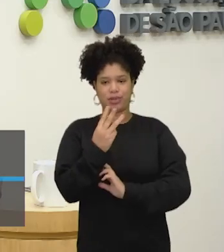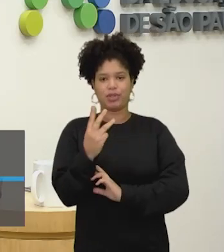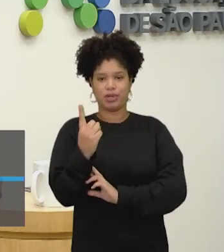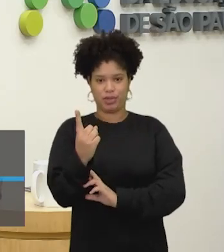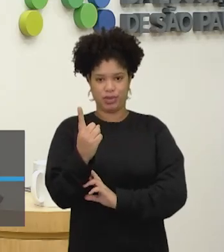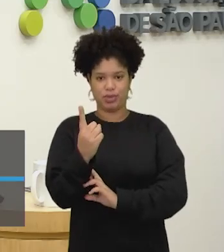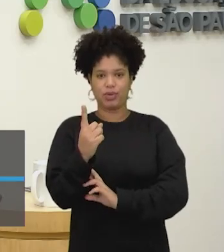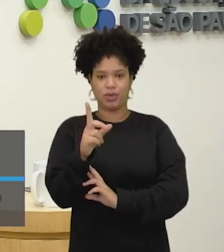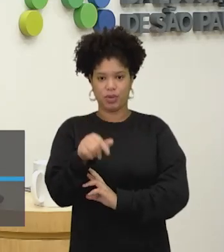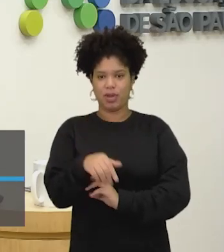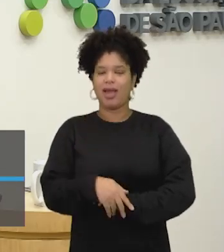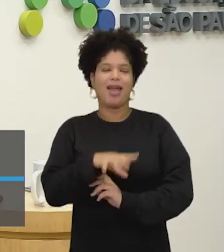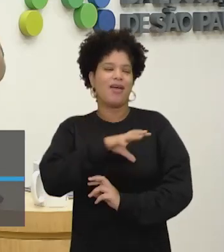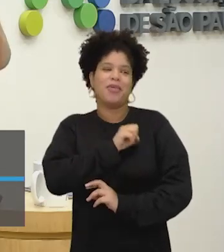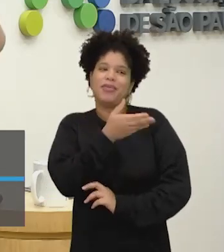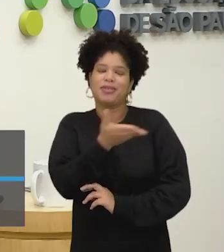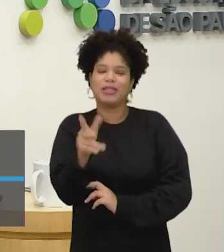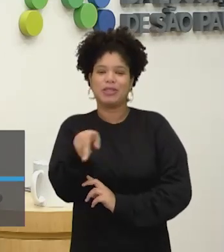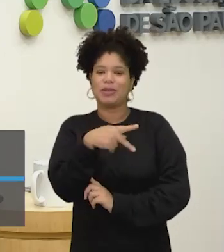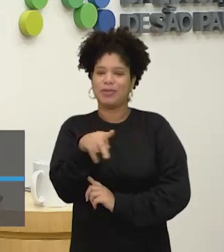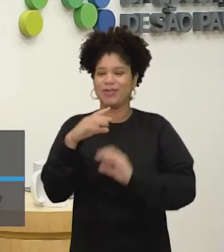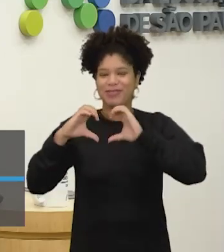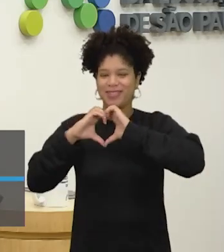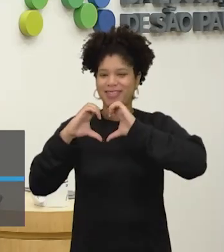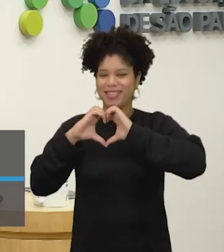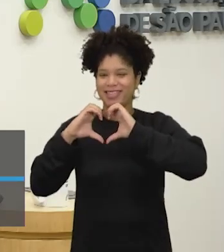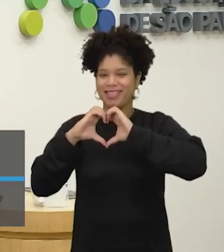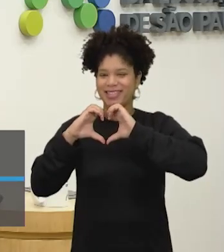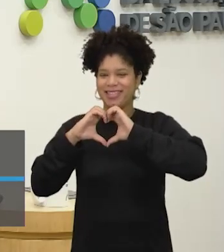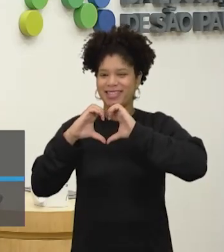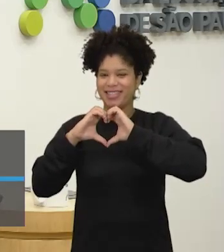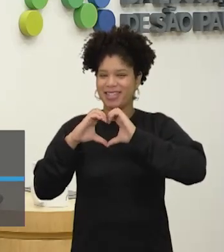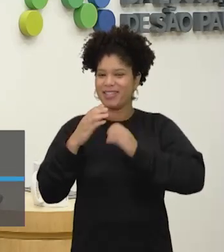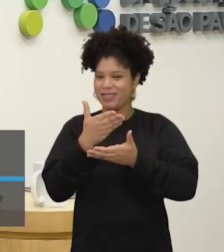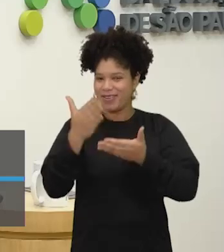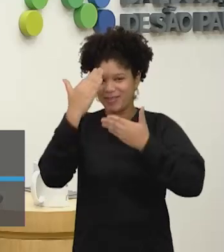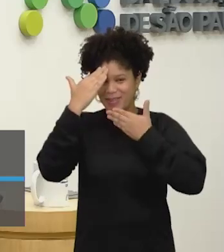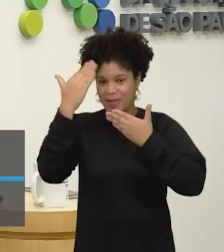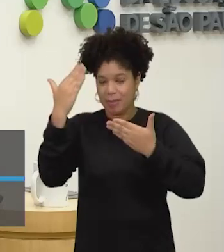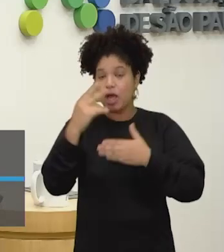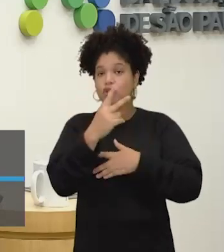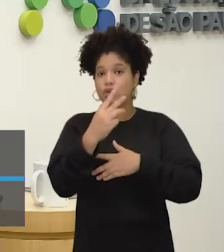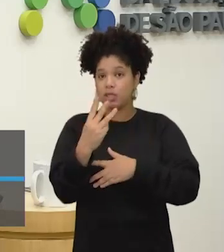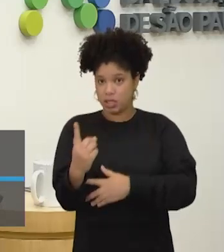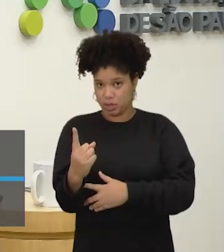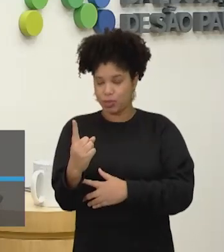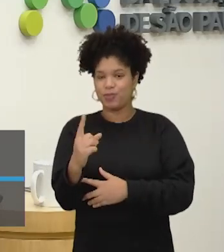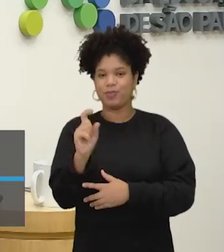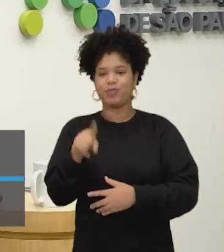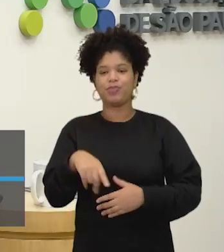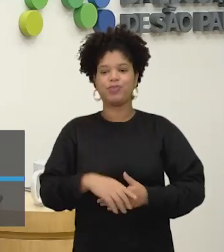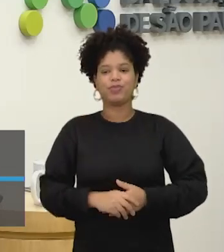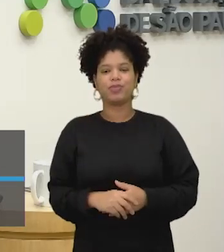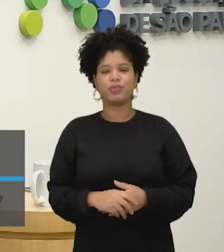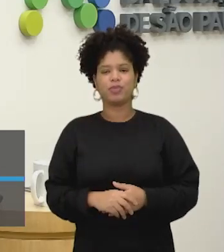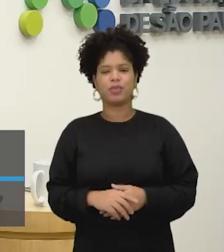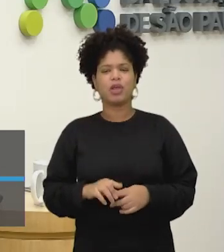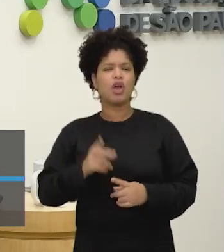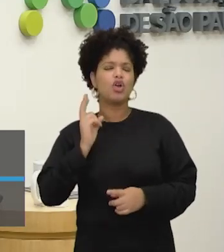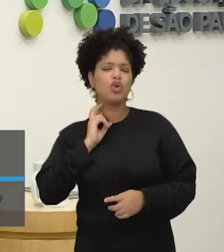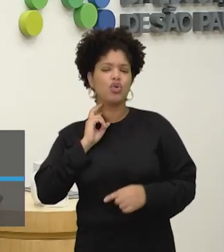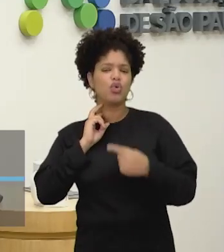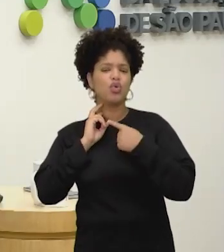231. Professores, eu amo vocês, ó, para vocês aqui, eu adorei vocês. Olha, obrigado. 231. Gente, o que é esse